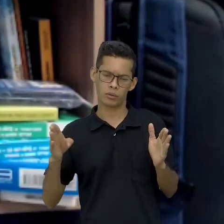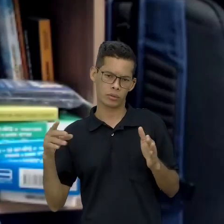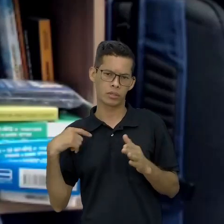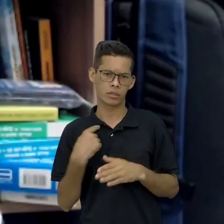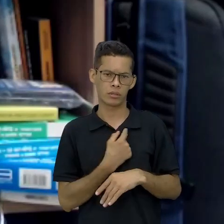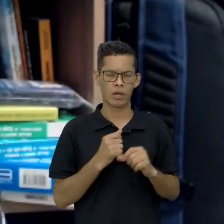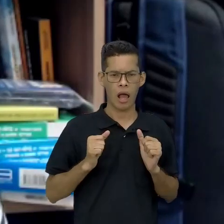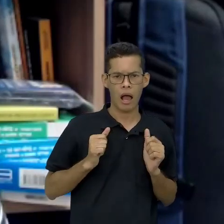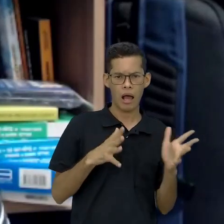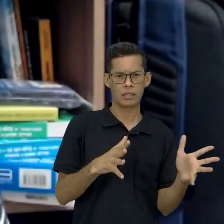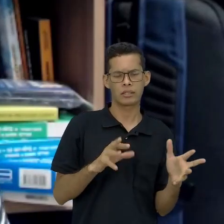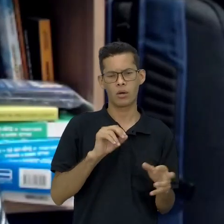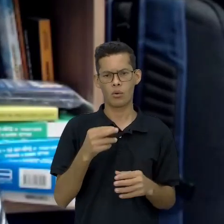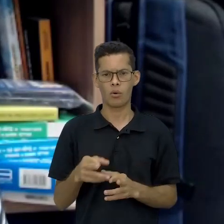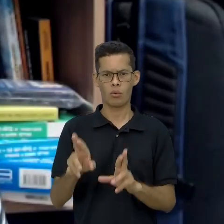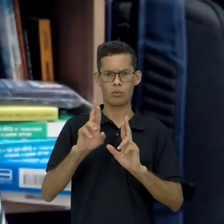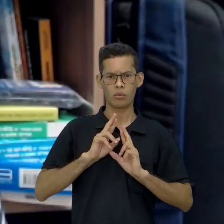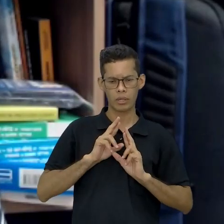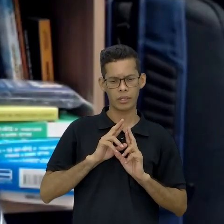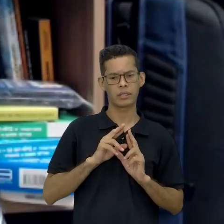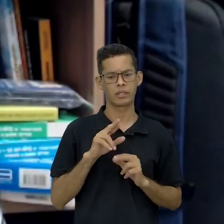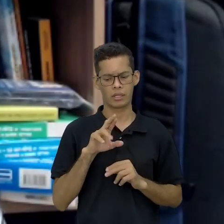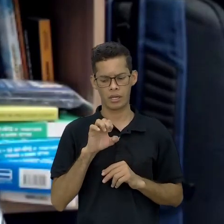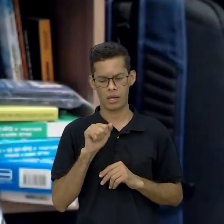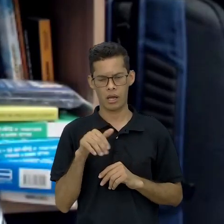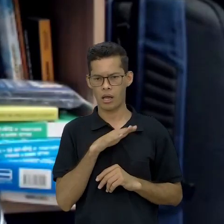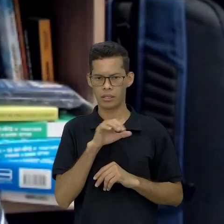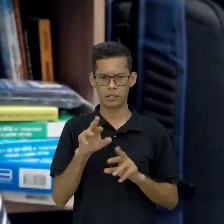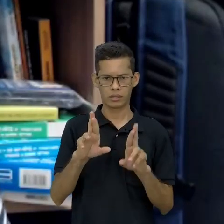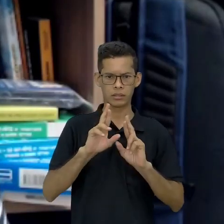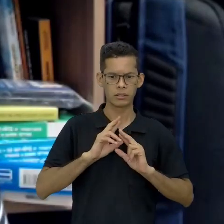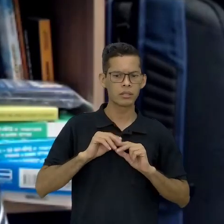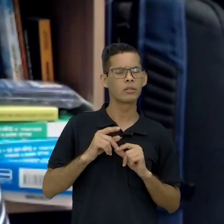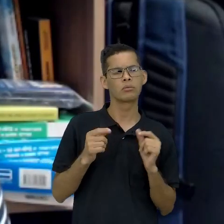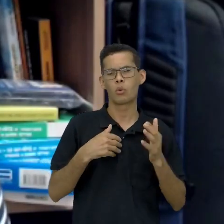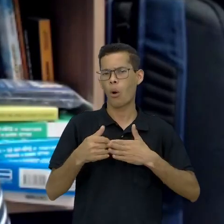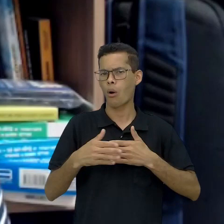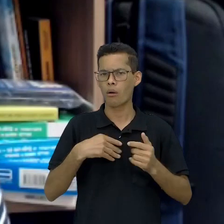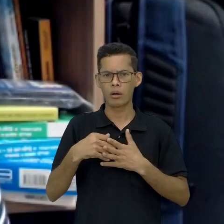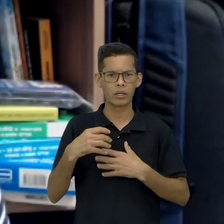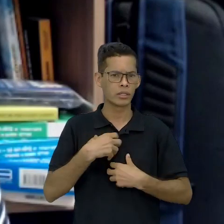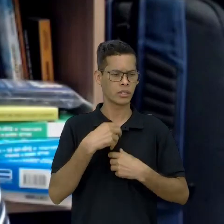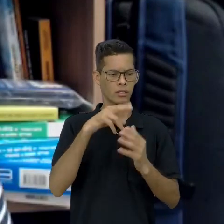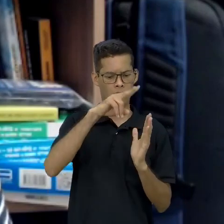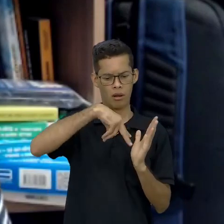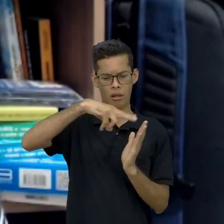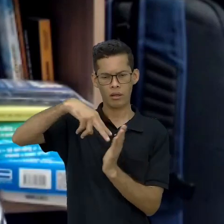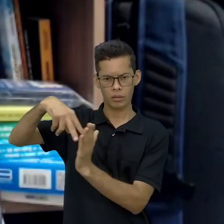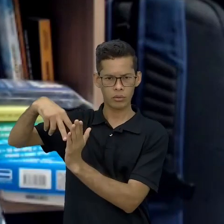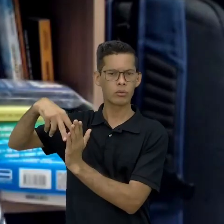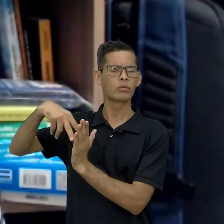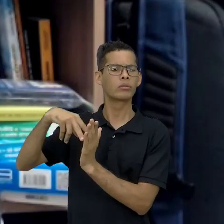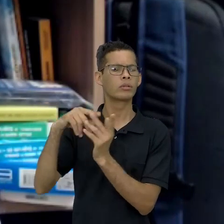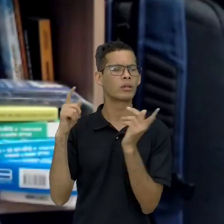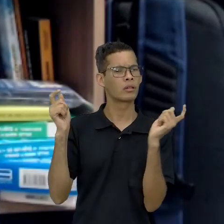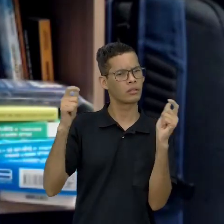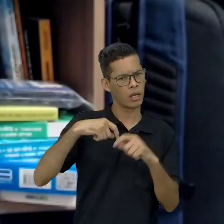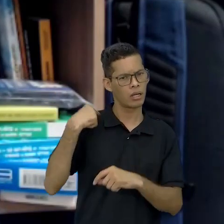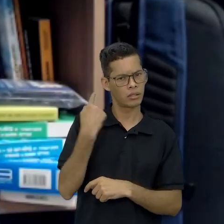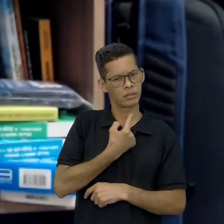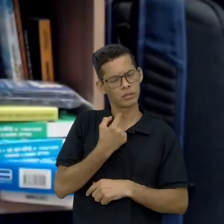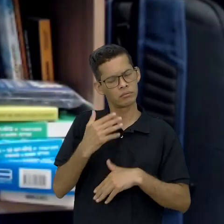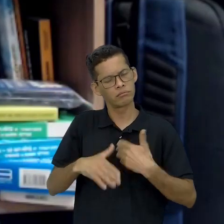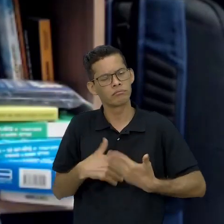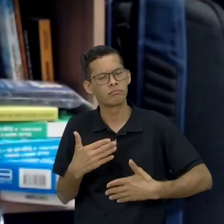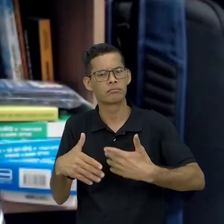reação, ao fazer uma leitura, seja ela de qual modalidade for, e uma leitura de mundo, né, nós passamos por